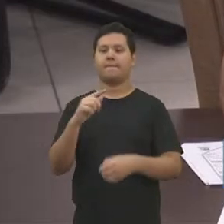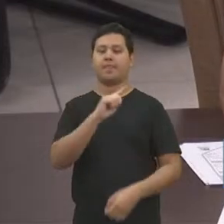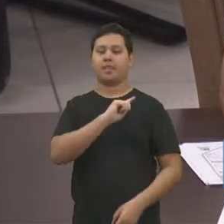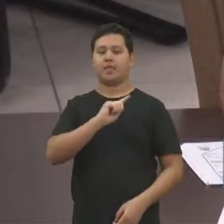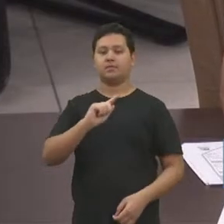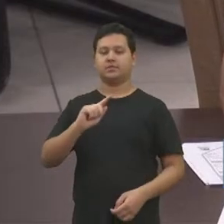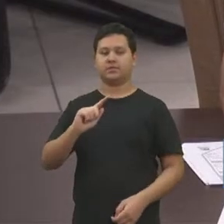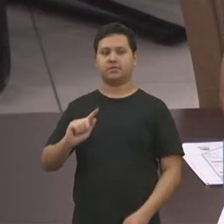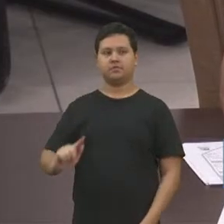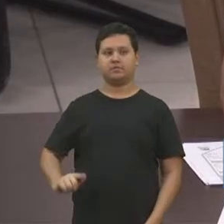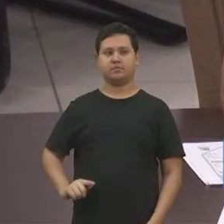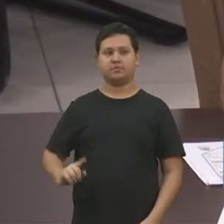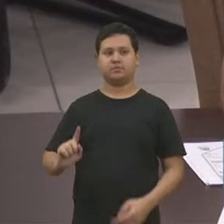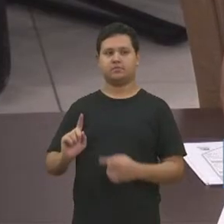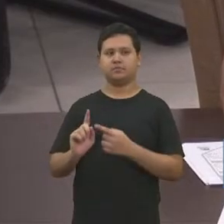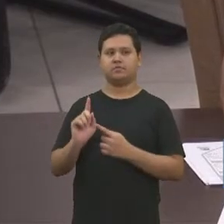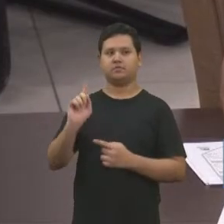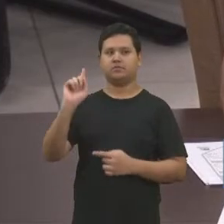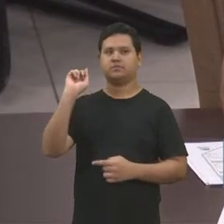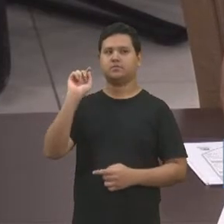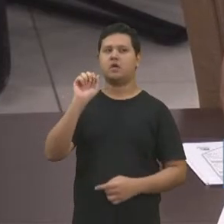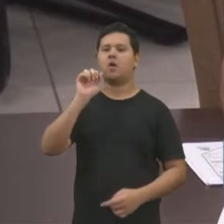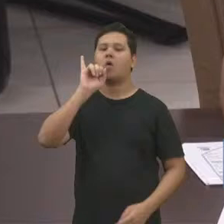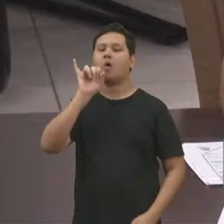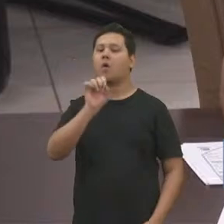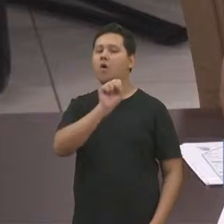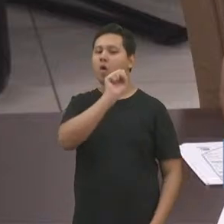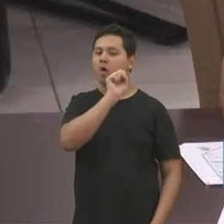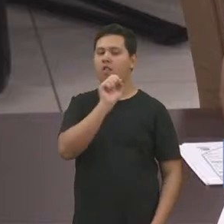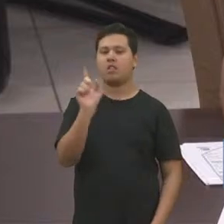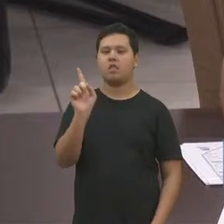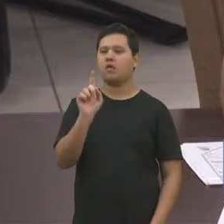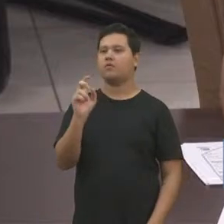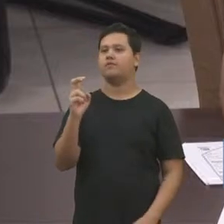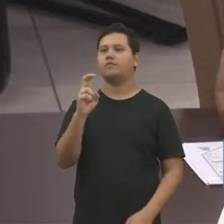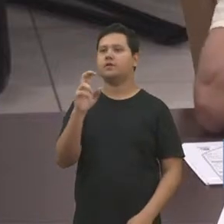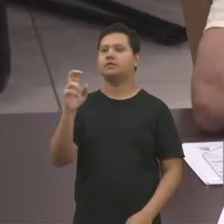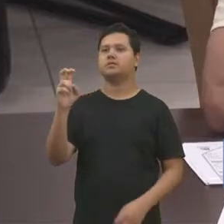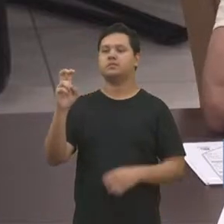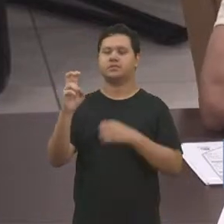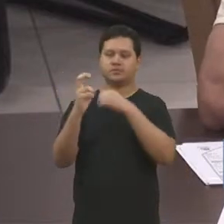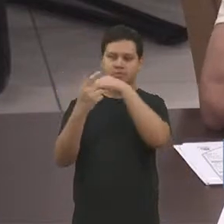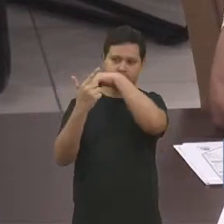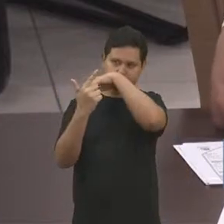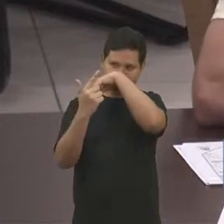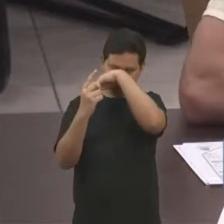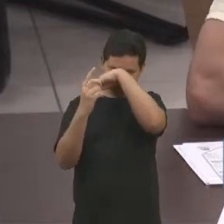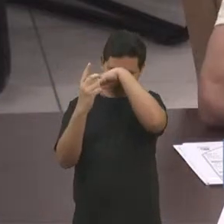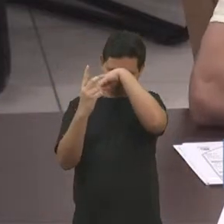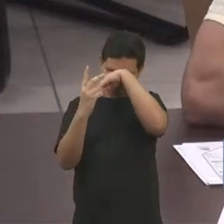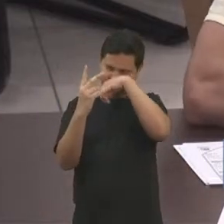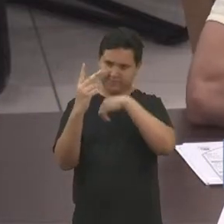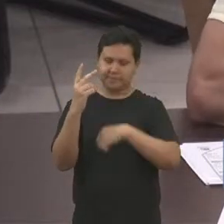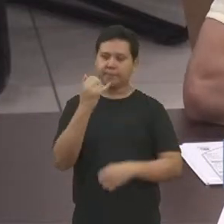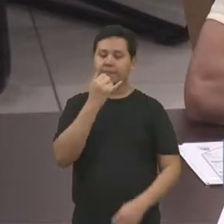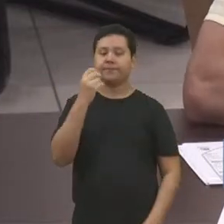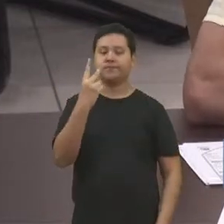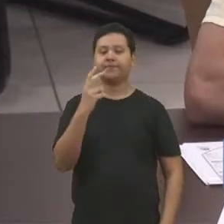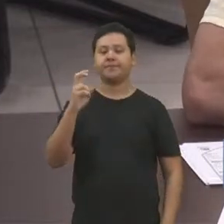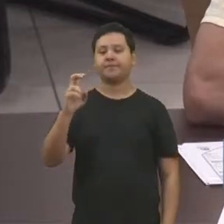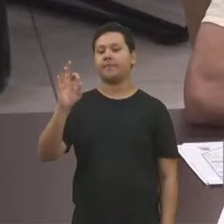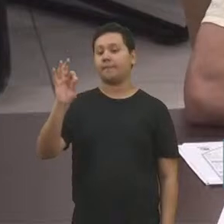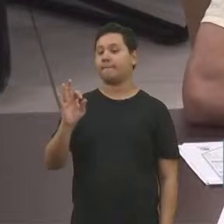não aplicou o percentual de 25% do orçamento na educação. Por que está a informação aqui de que